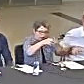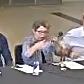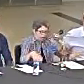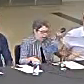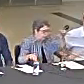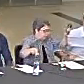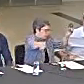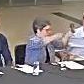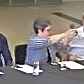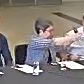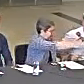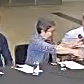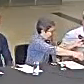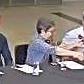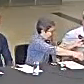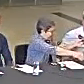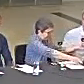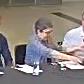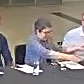Excelência, ex-deputado federal.